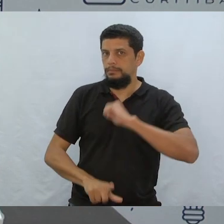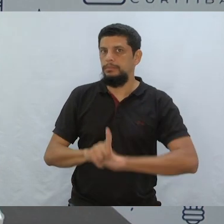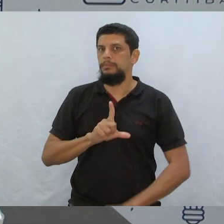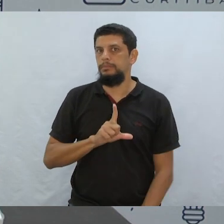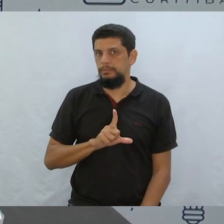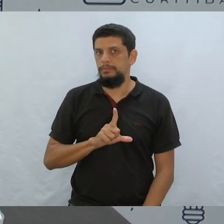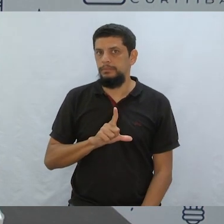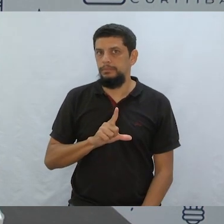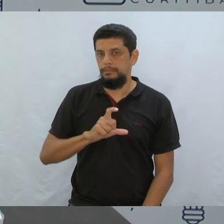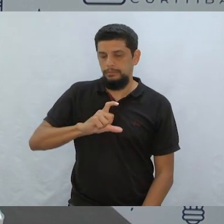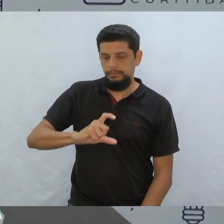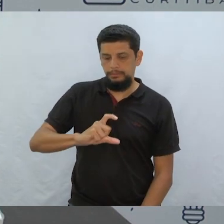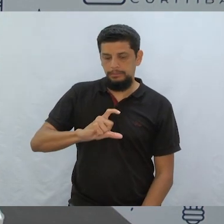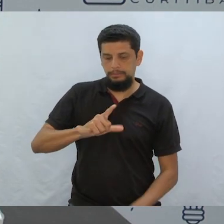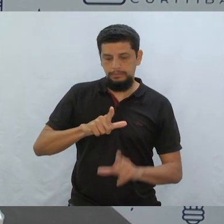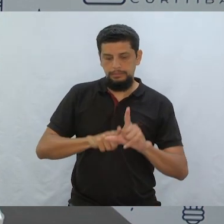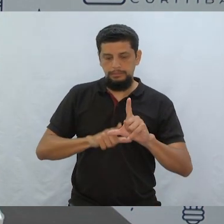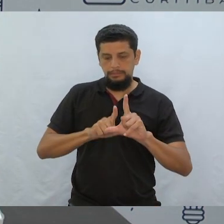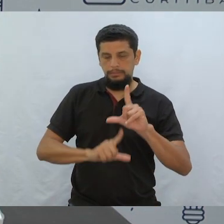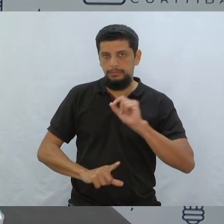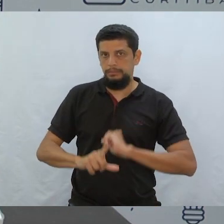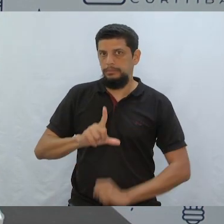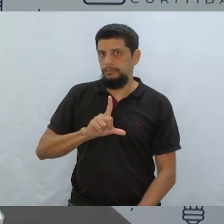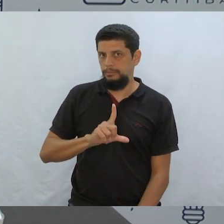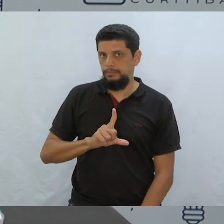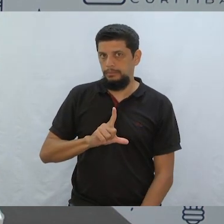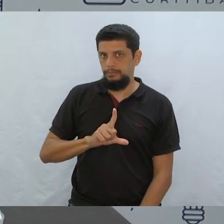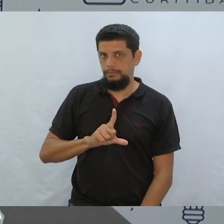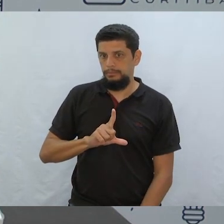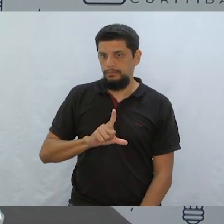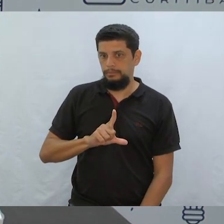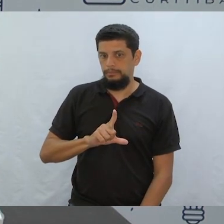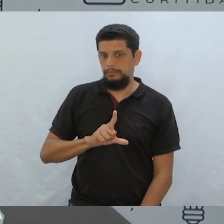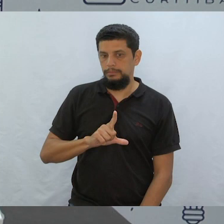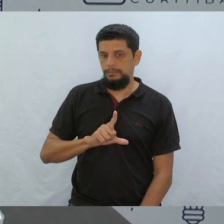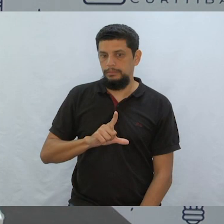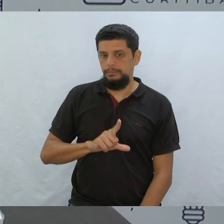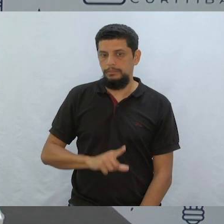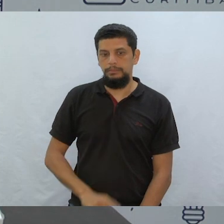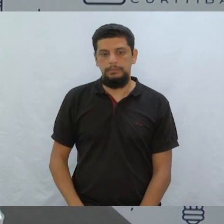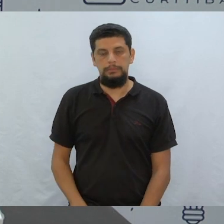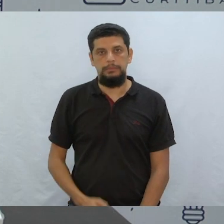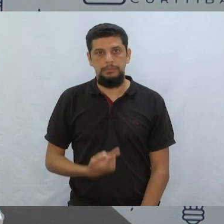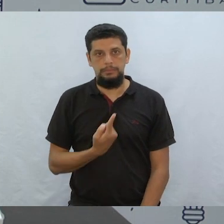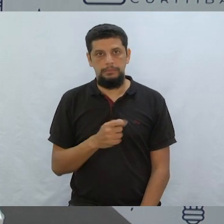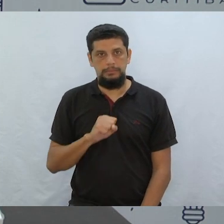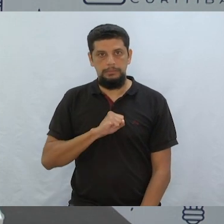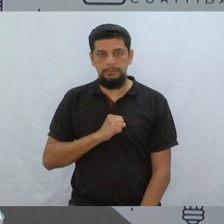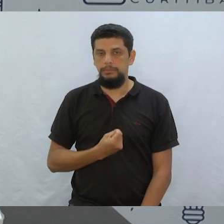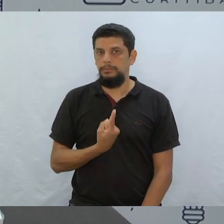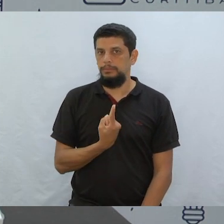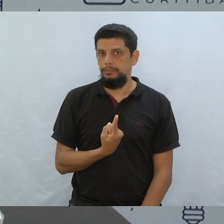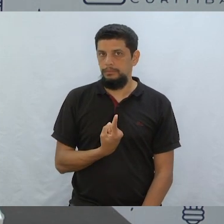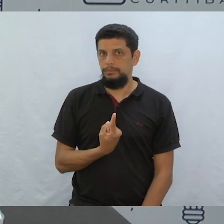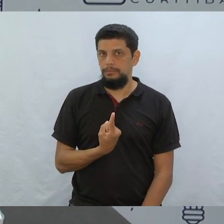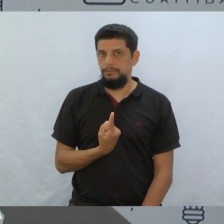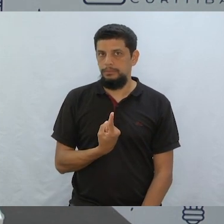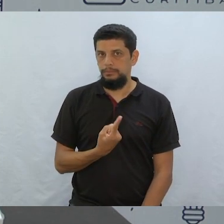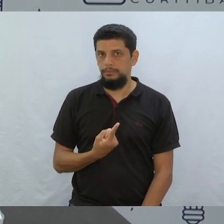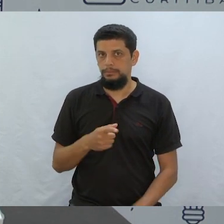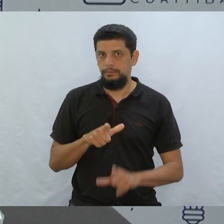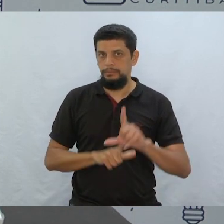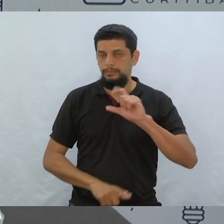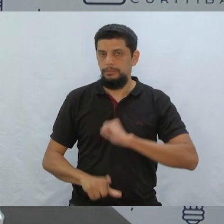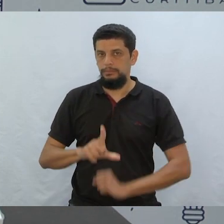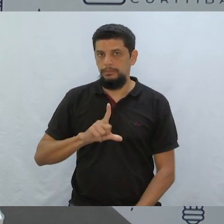letra L, né? Em maiúscula, letra L ao lado. Né, para assim, ó, o número 1, né, por exemplo, da